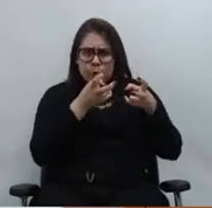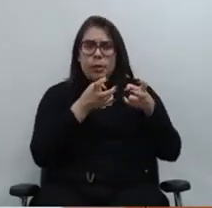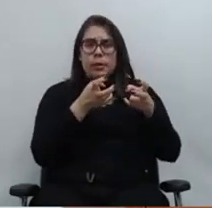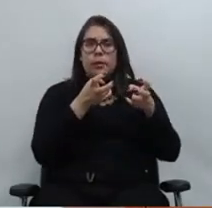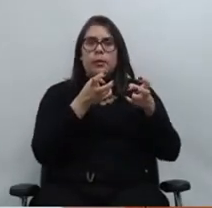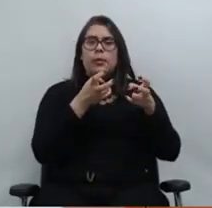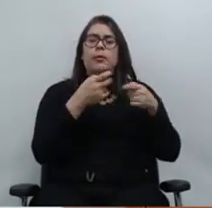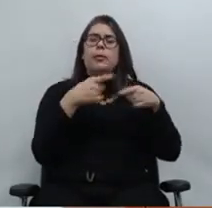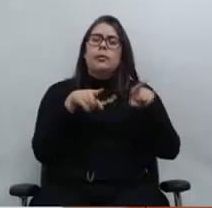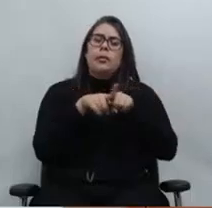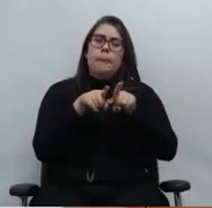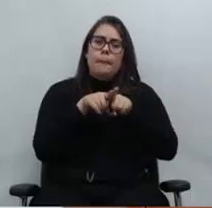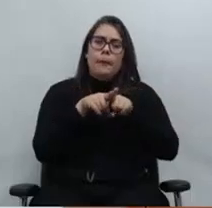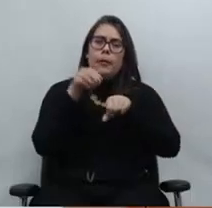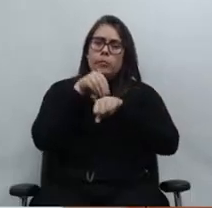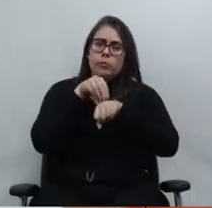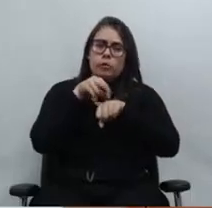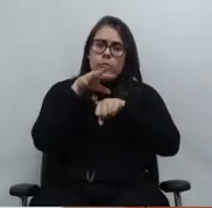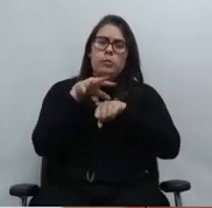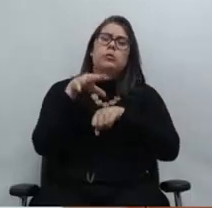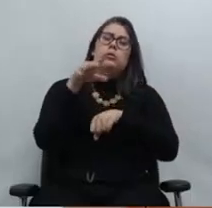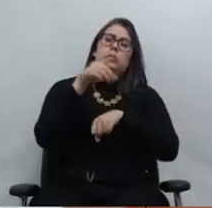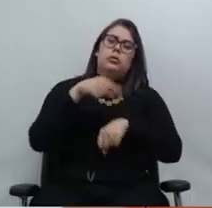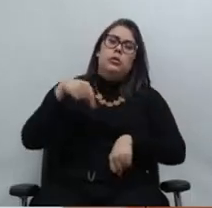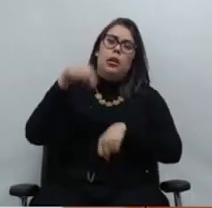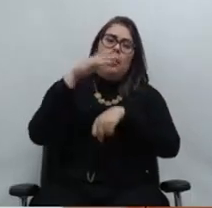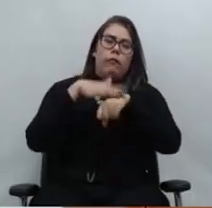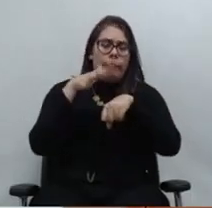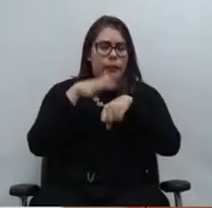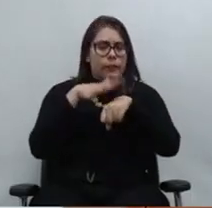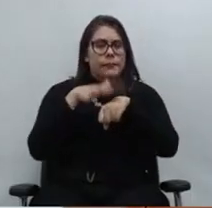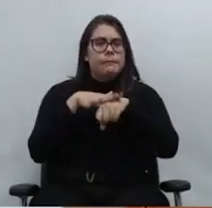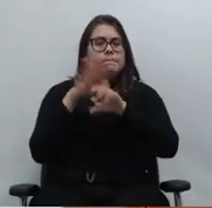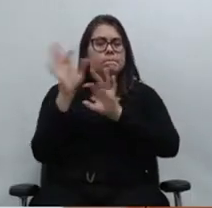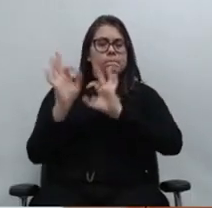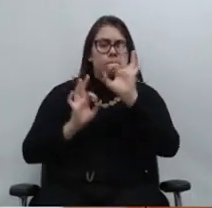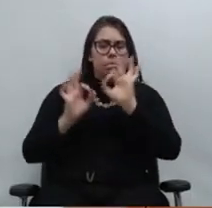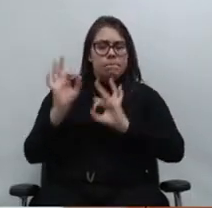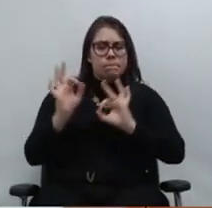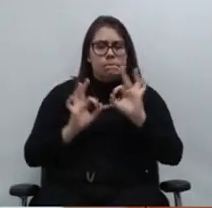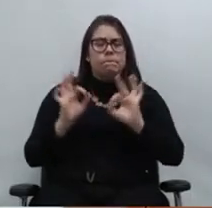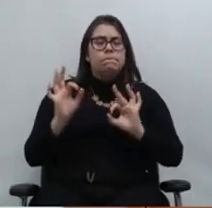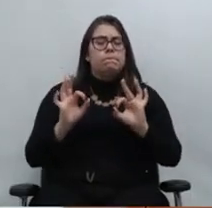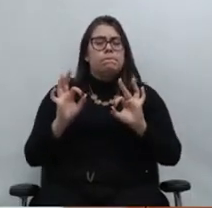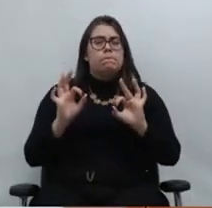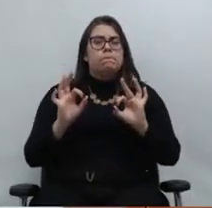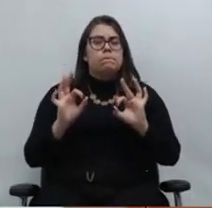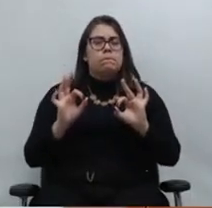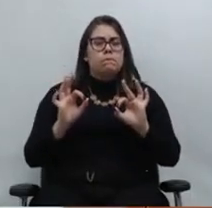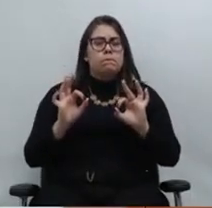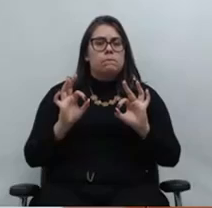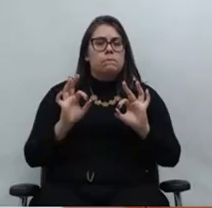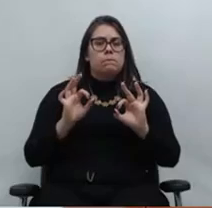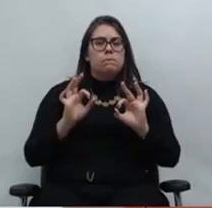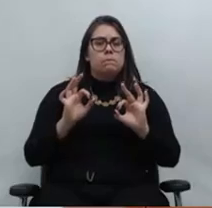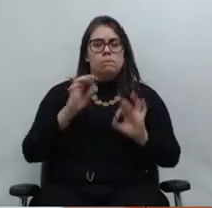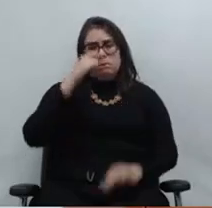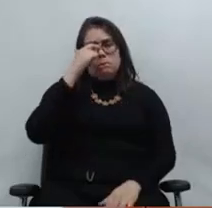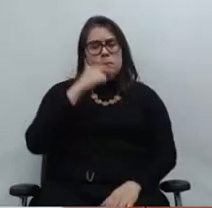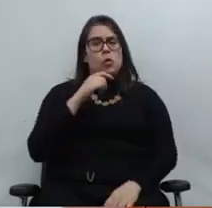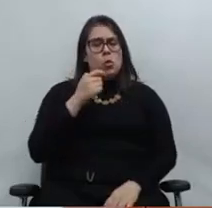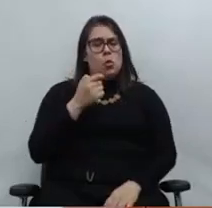as recomendações que fez e todo o fundamento para essas recomendações contam com a minha quase que